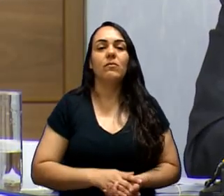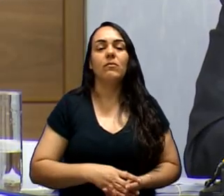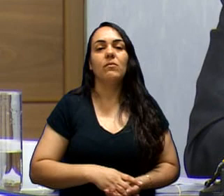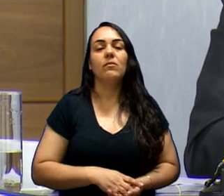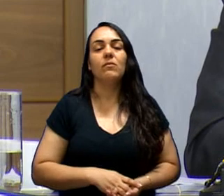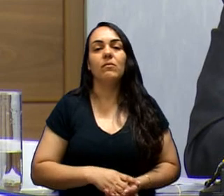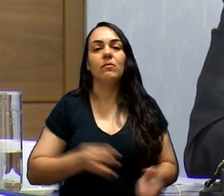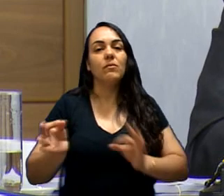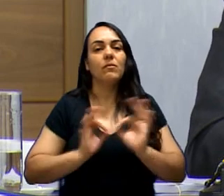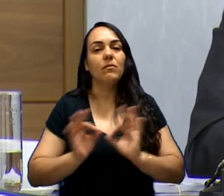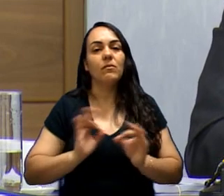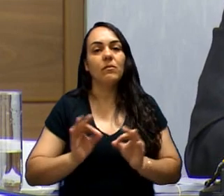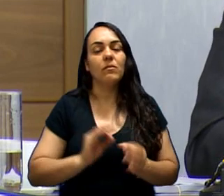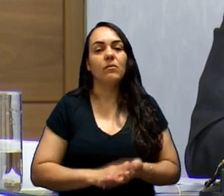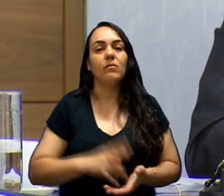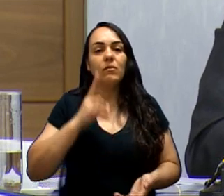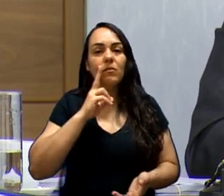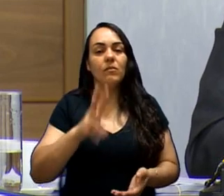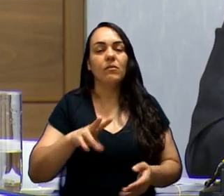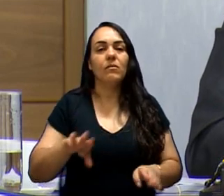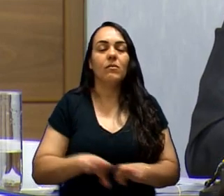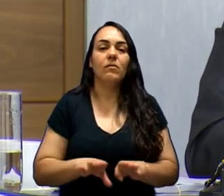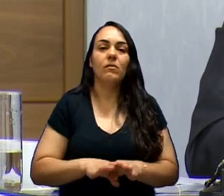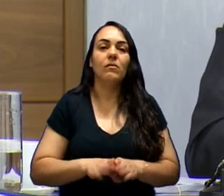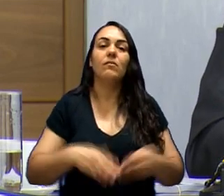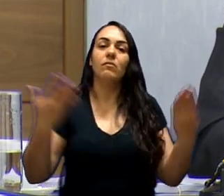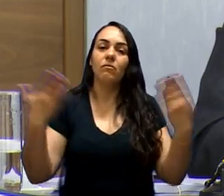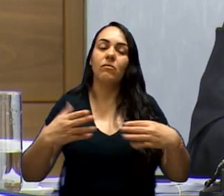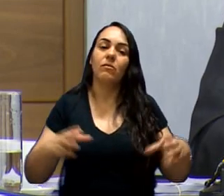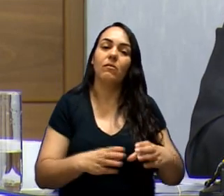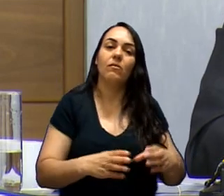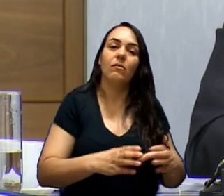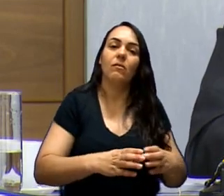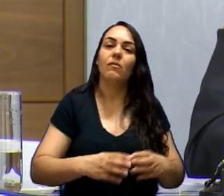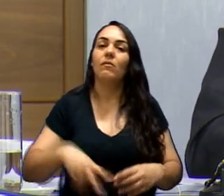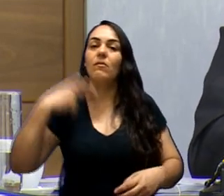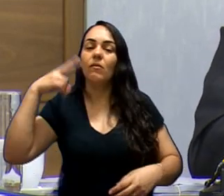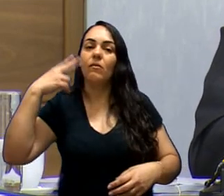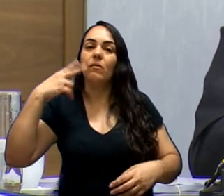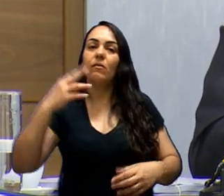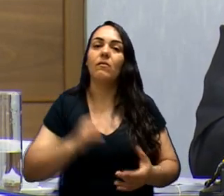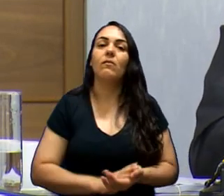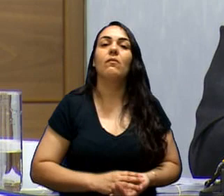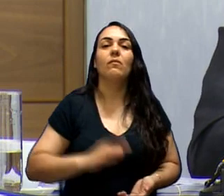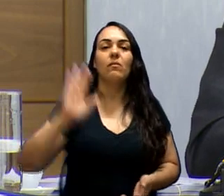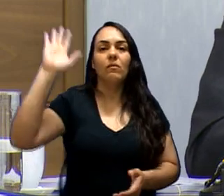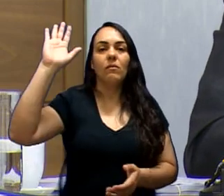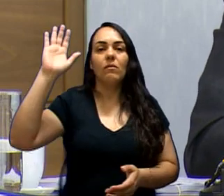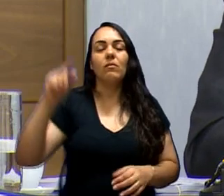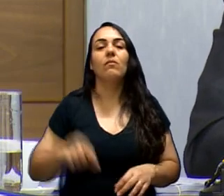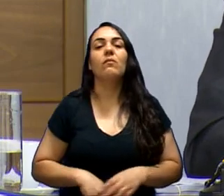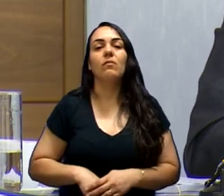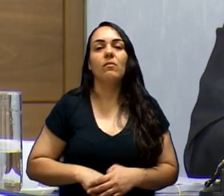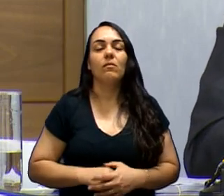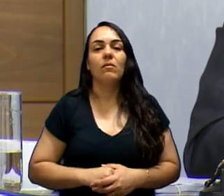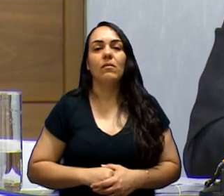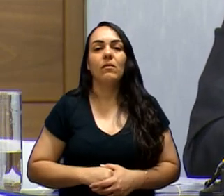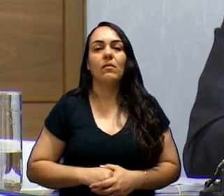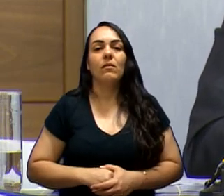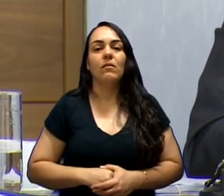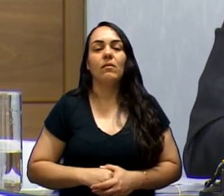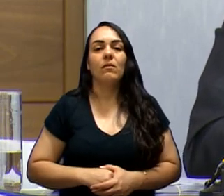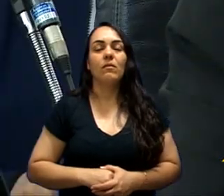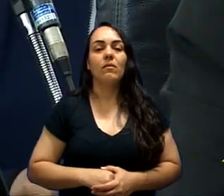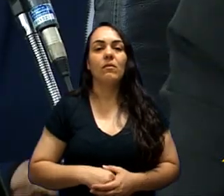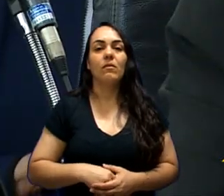Somente. Os não destacados sejam aprovados em bloco. Os vereadores concordam com nós como estão. Está... Uma. Pois